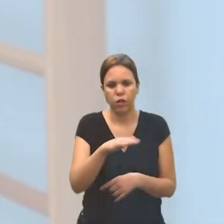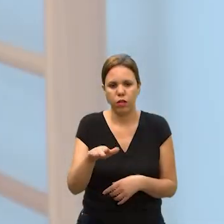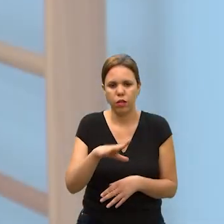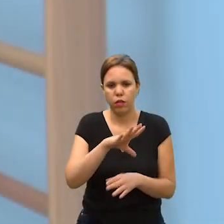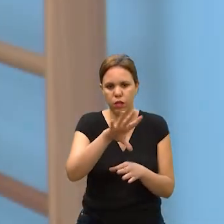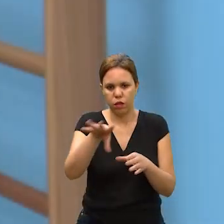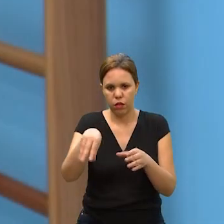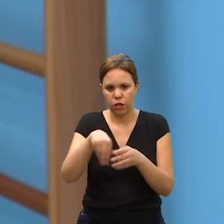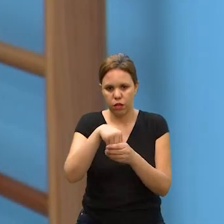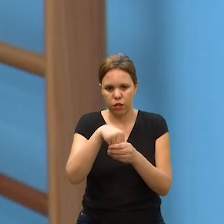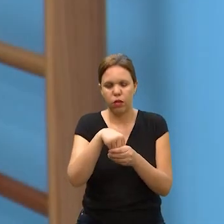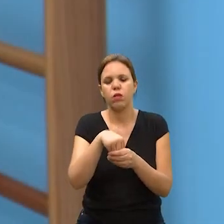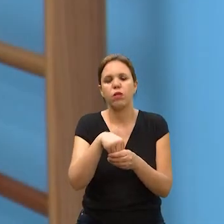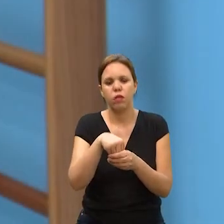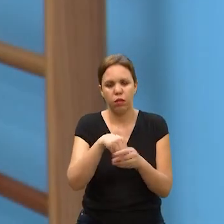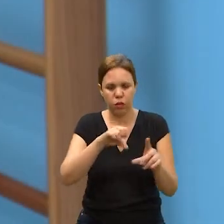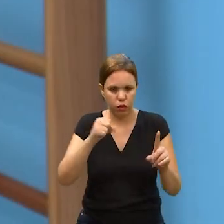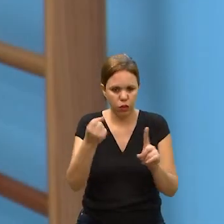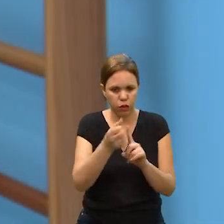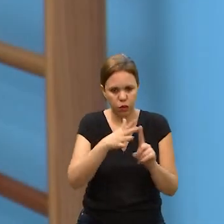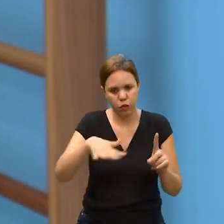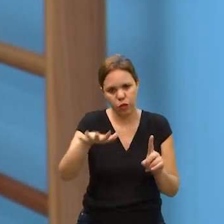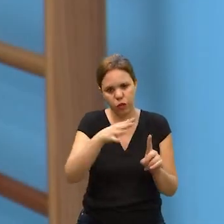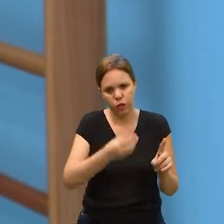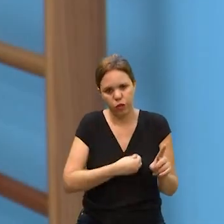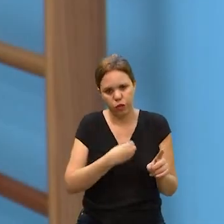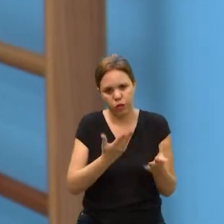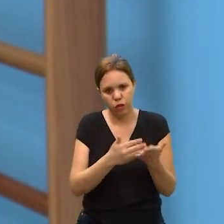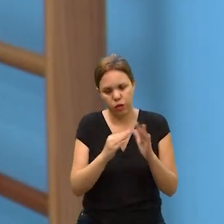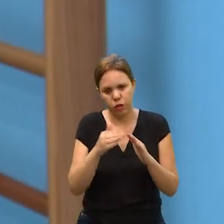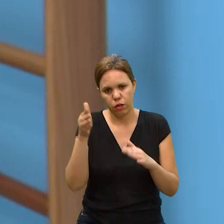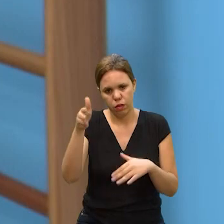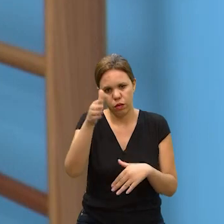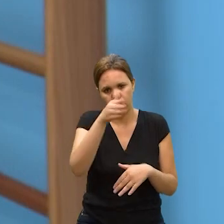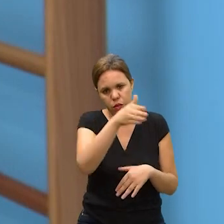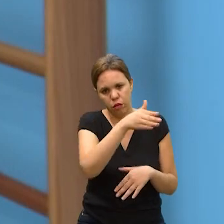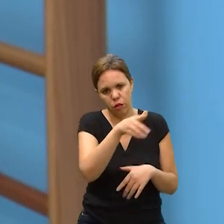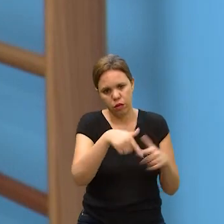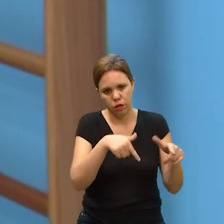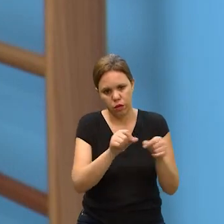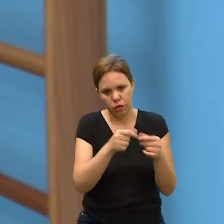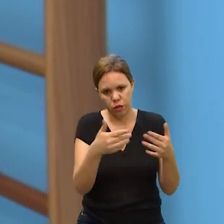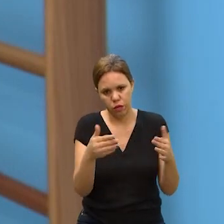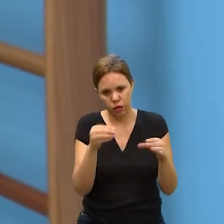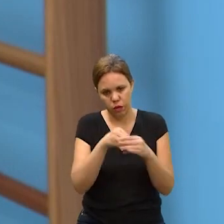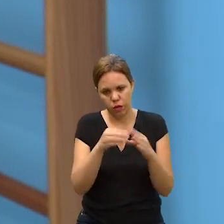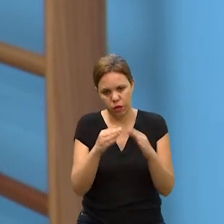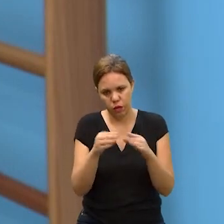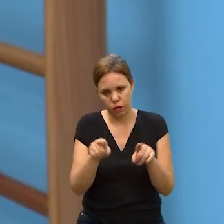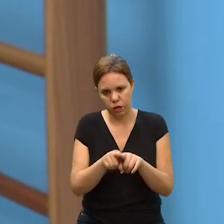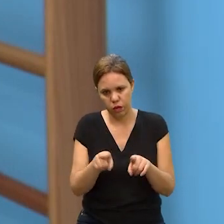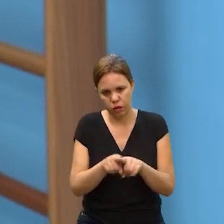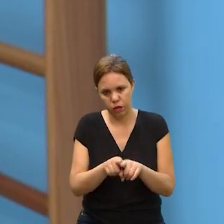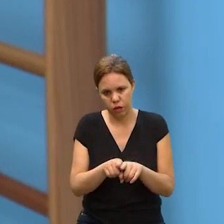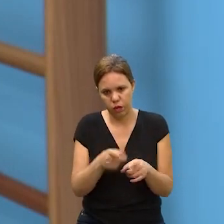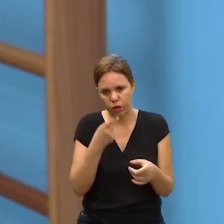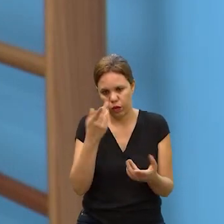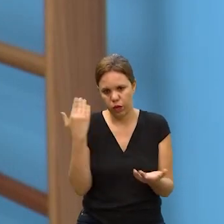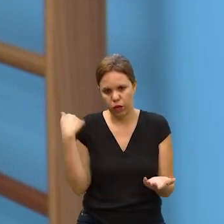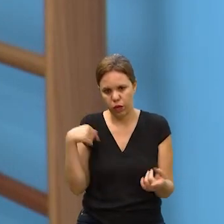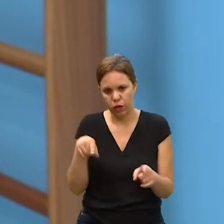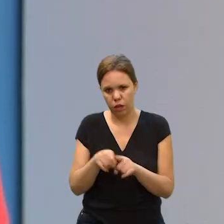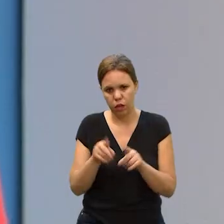Então, o nosso objetivo é que essa criança seja inserida na sociedade, na vida dela, na escola, né, nos afazeres de